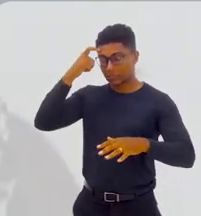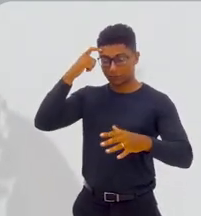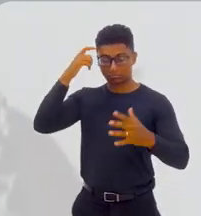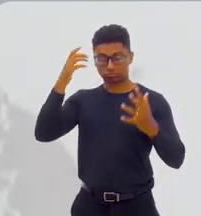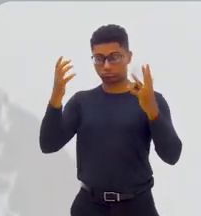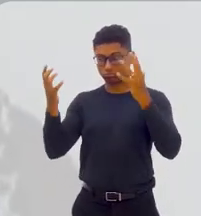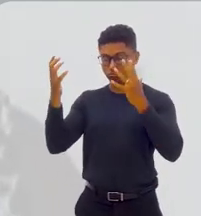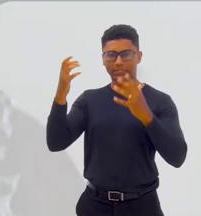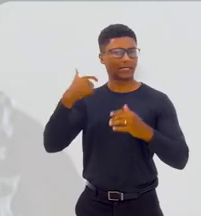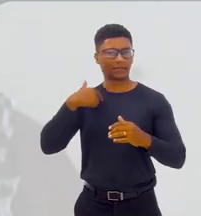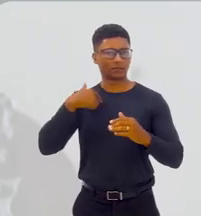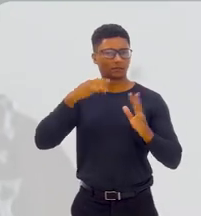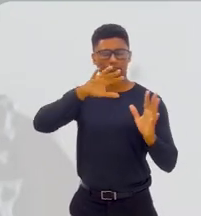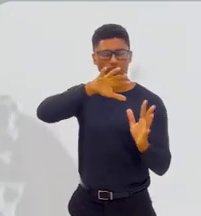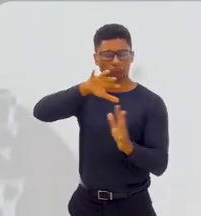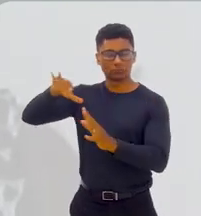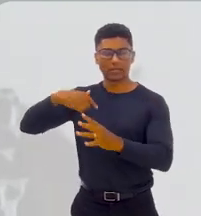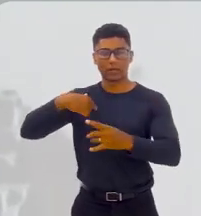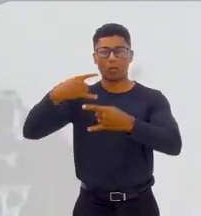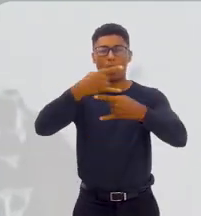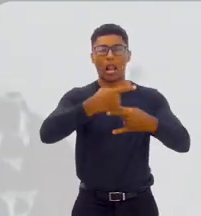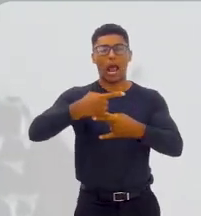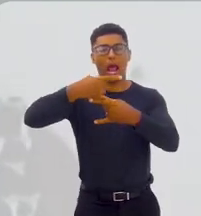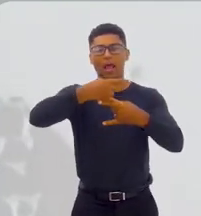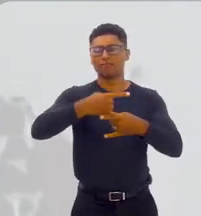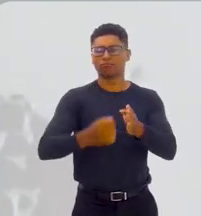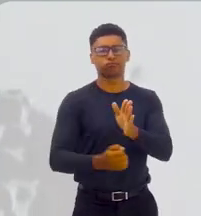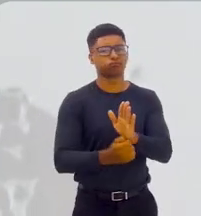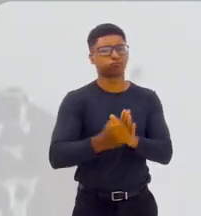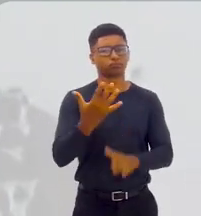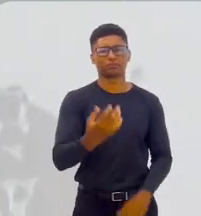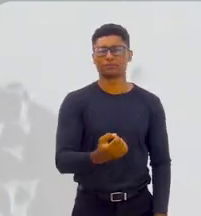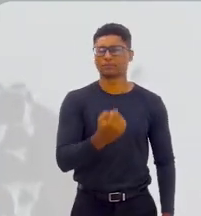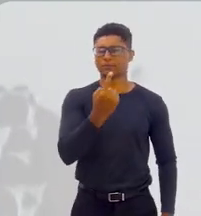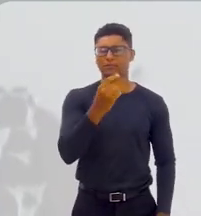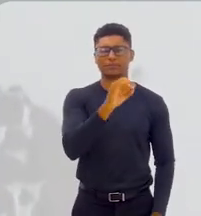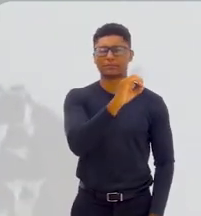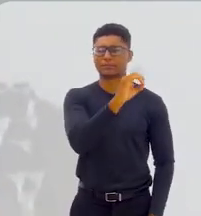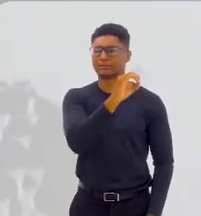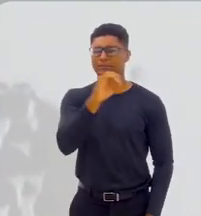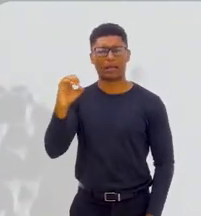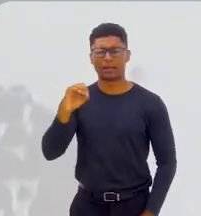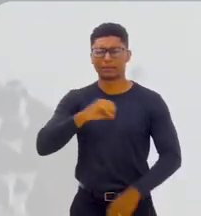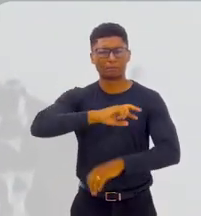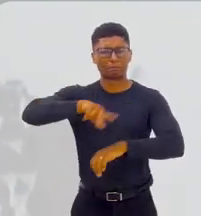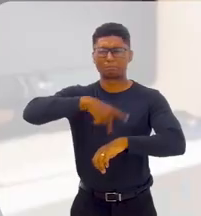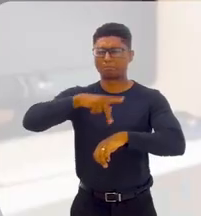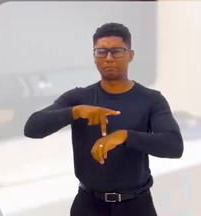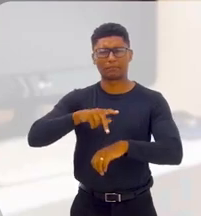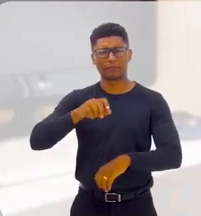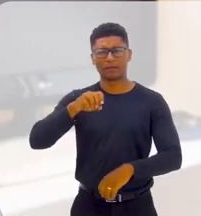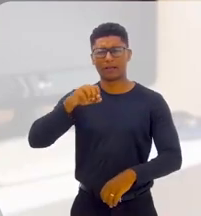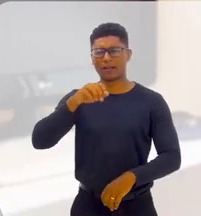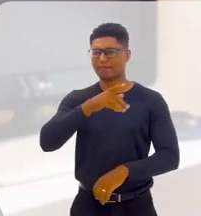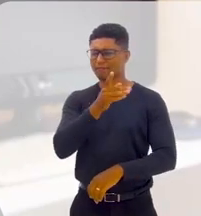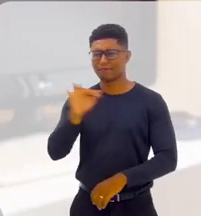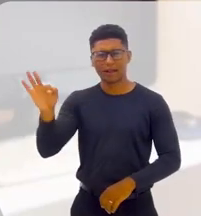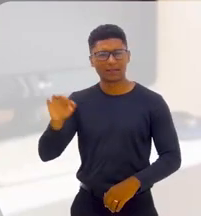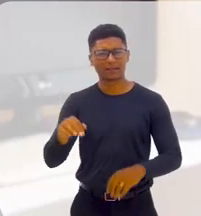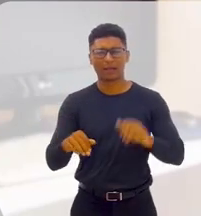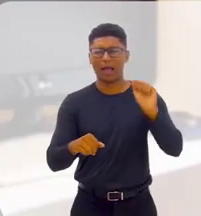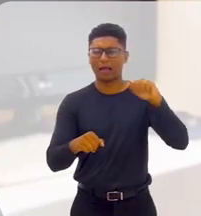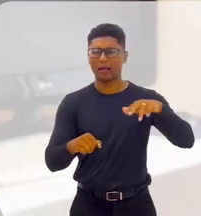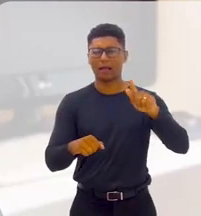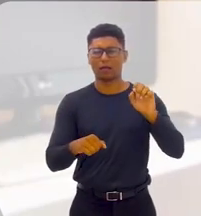junto, né? Então, fiz várias lives, fiz mais de 100 lives para tudo quanto é lugar. Fiz para Moçambique, fiz para Angola, fiz para